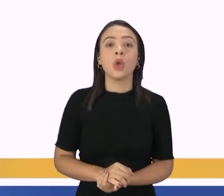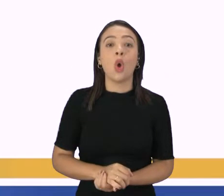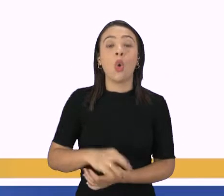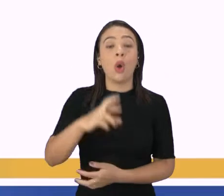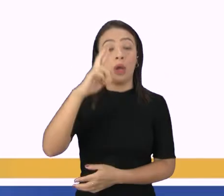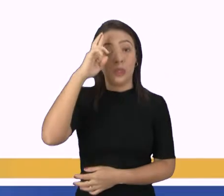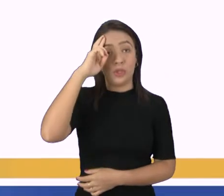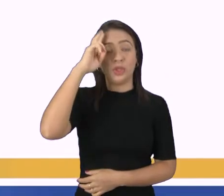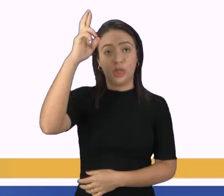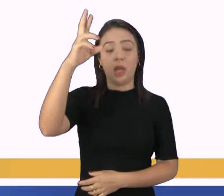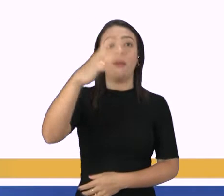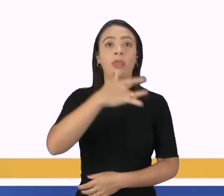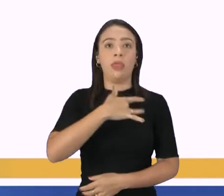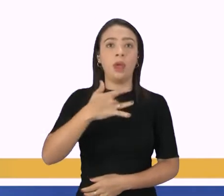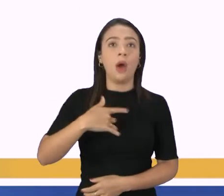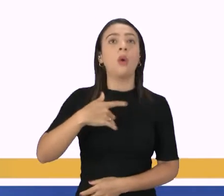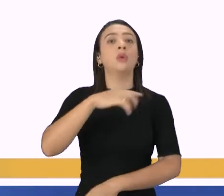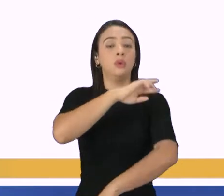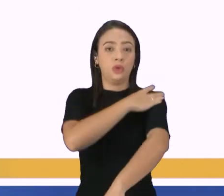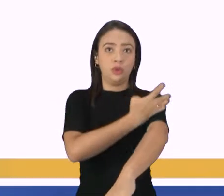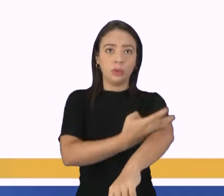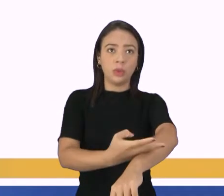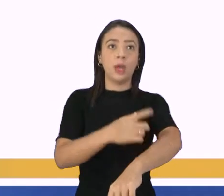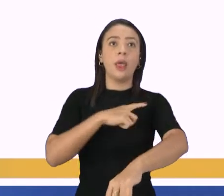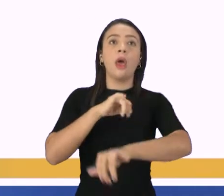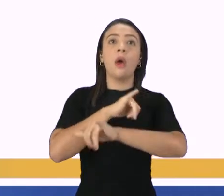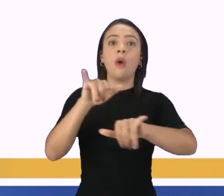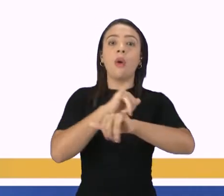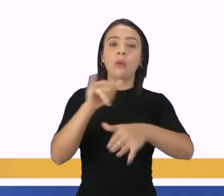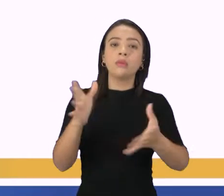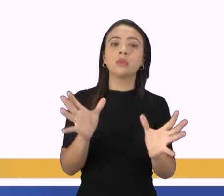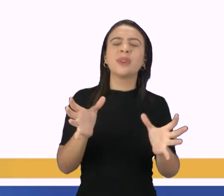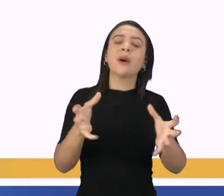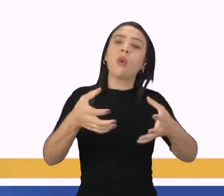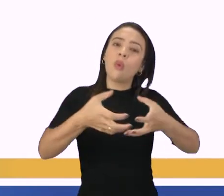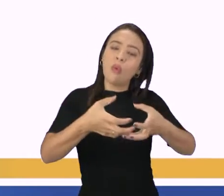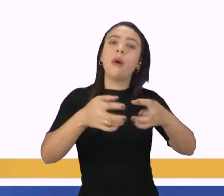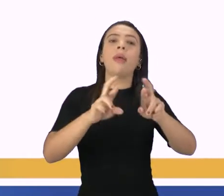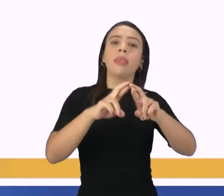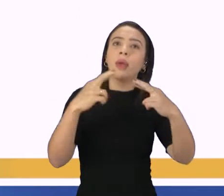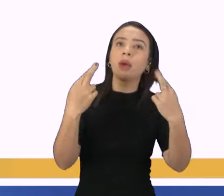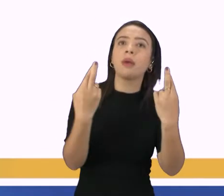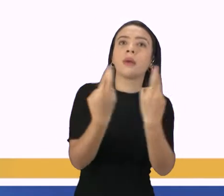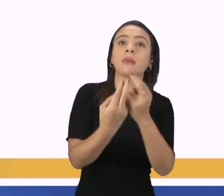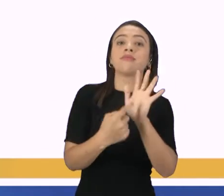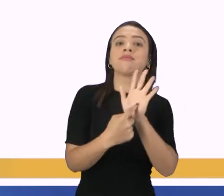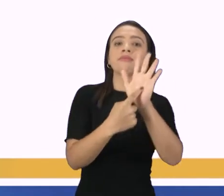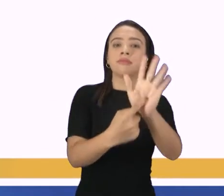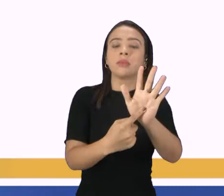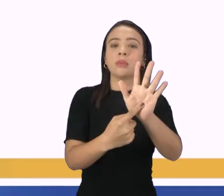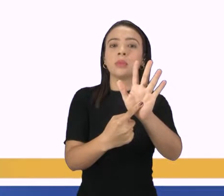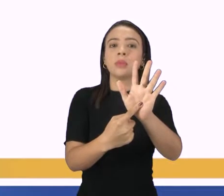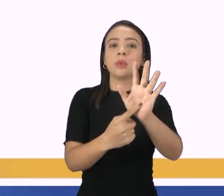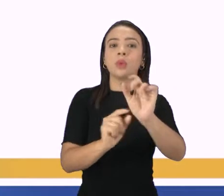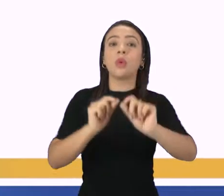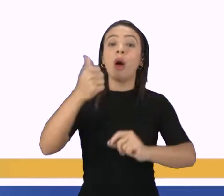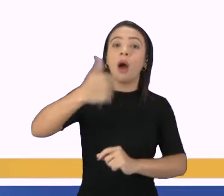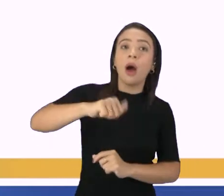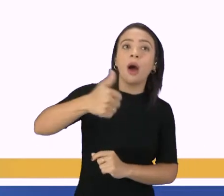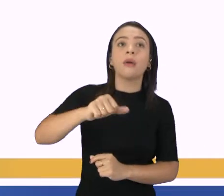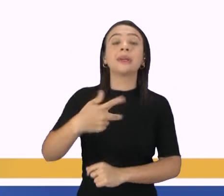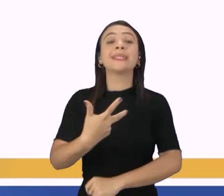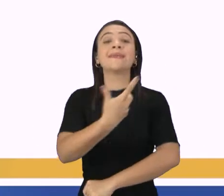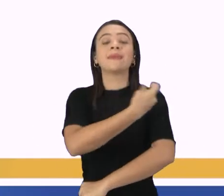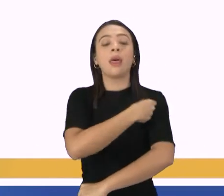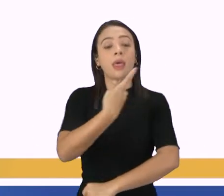Rio Branco, Frank Lima, deu a informação durante uma coletiva, onde apresentou o balanço da vacinação